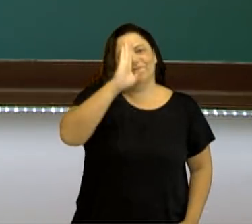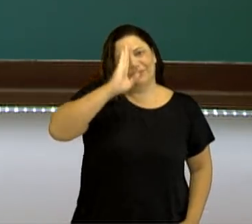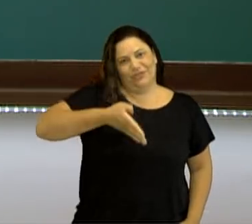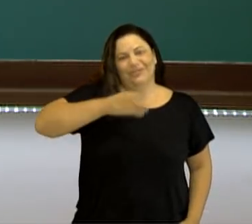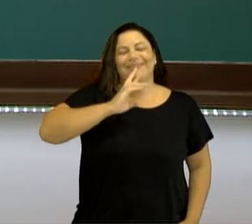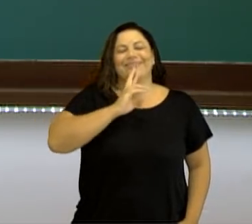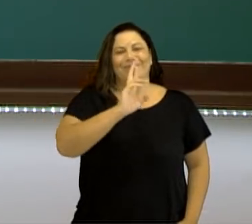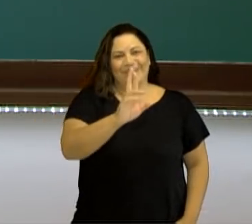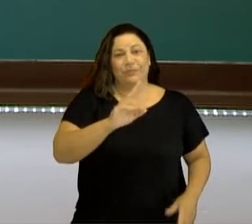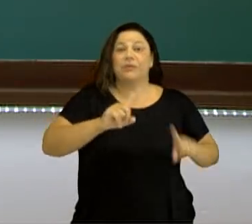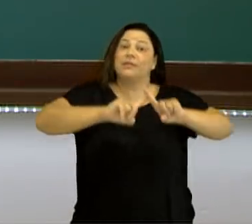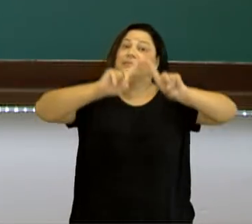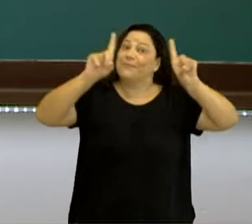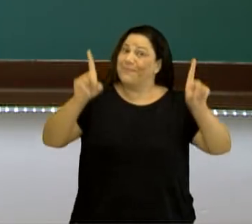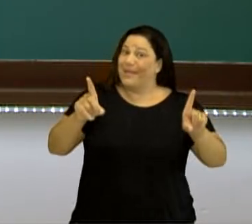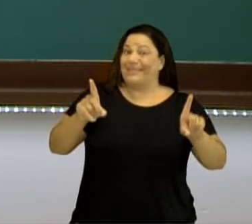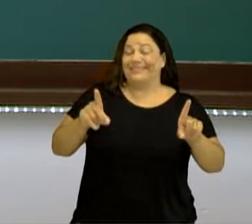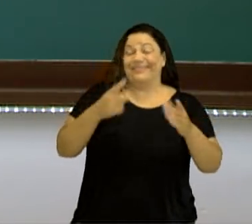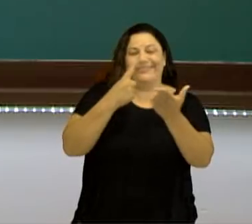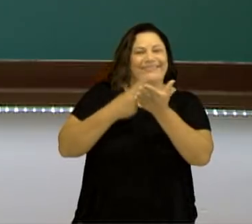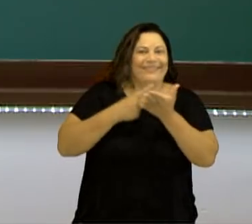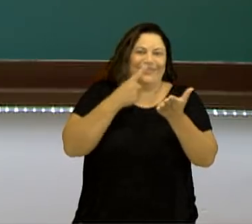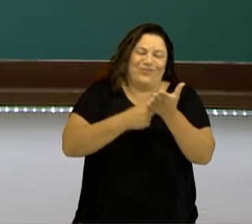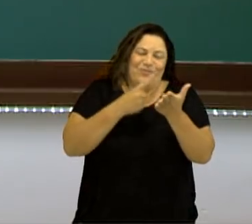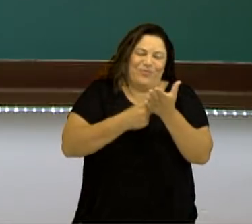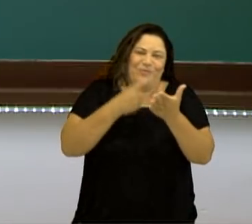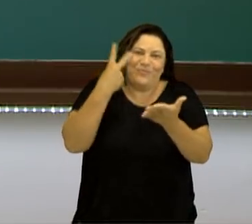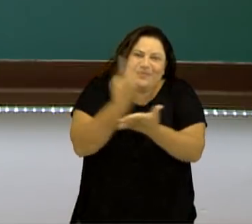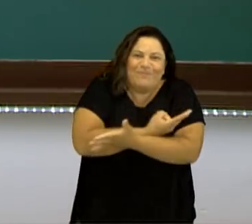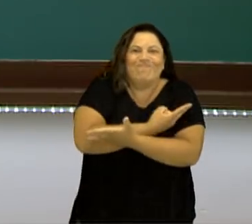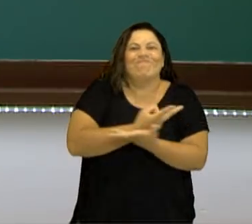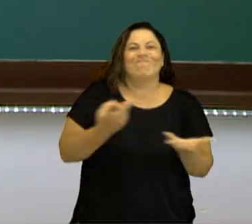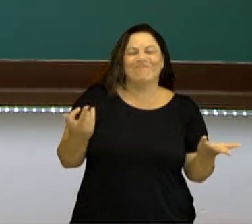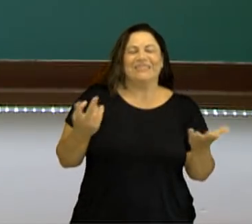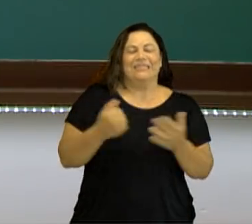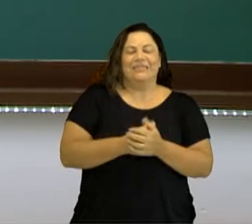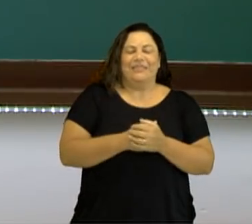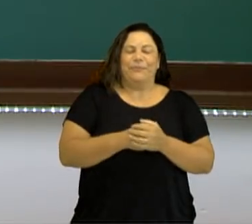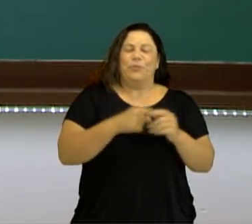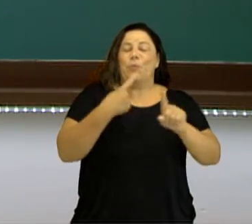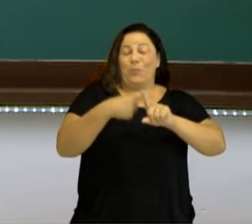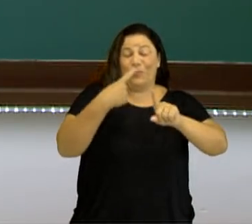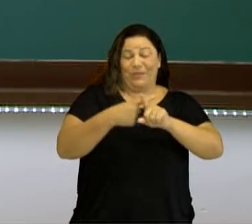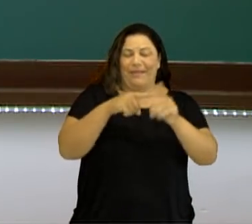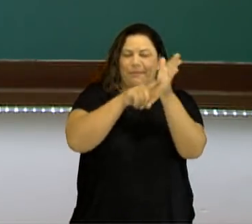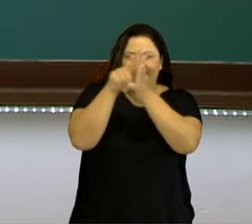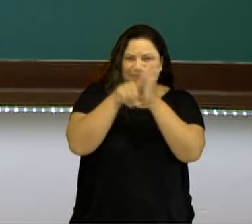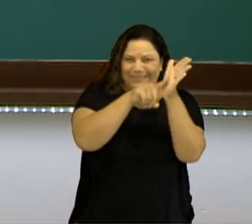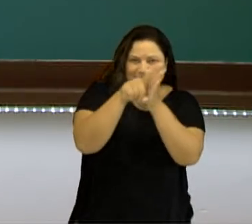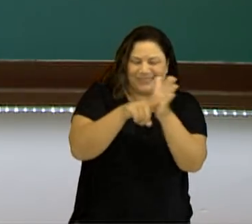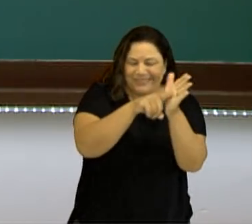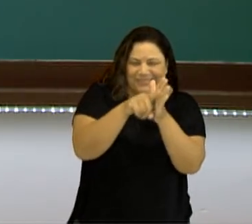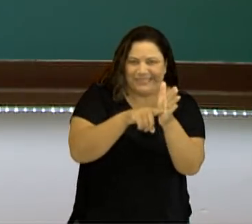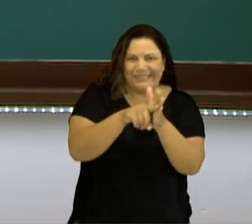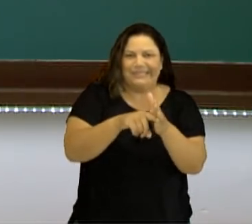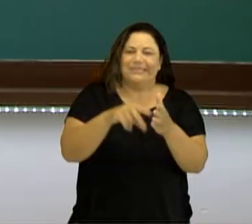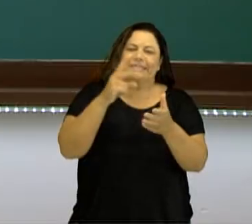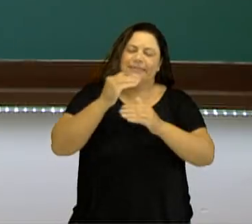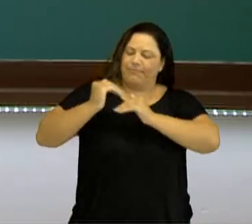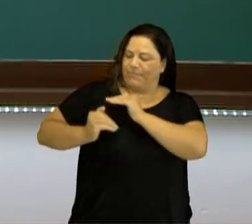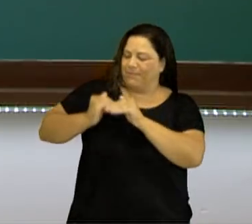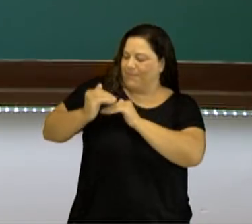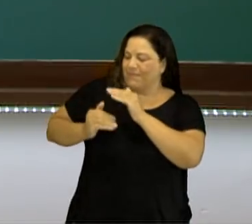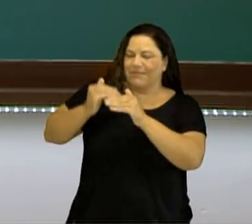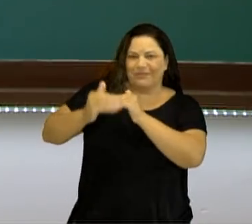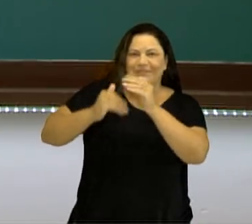mas é assim, nós não temos compromisso com o erro, né? A própria ciência não é infalível. a ciência é uma construção humana e se o